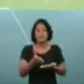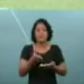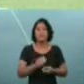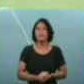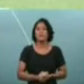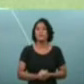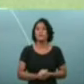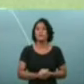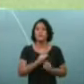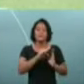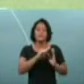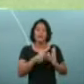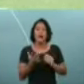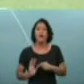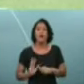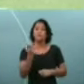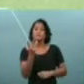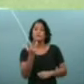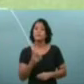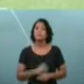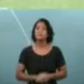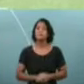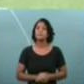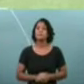os fatos que acontecem, não